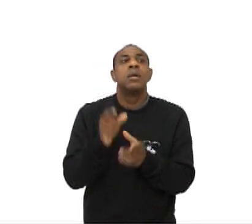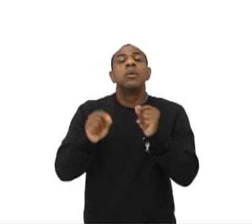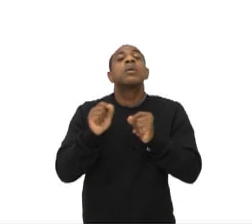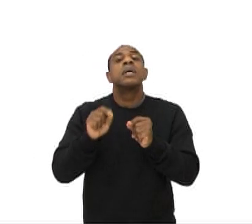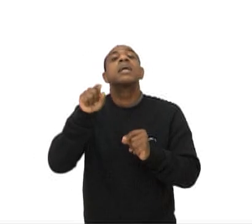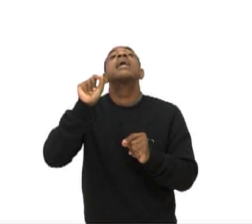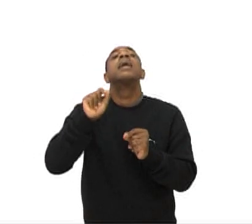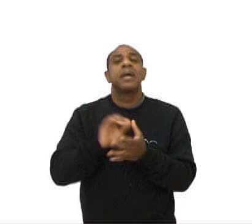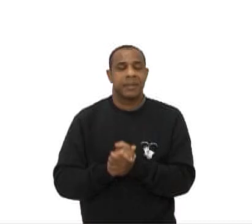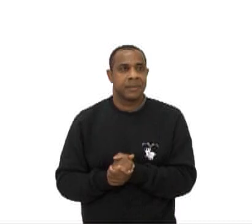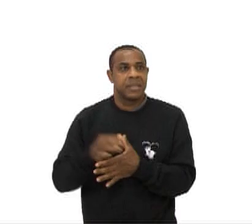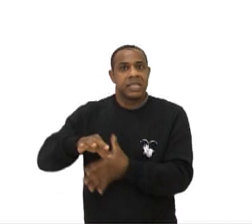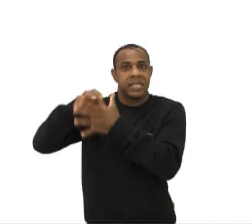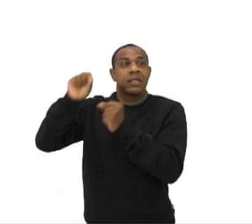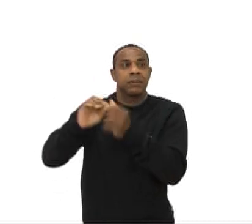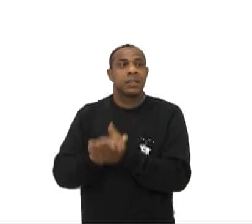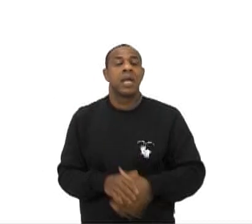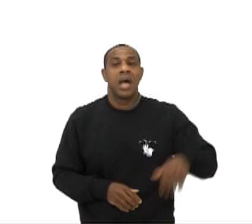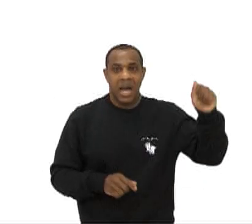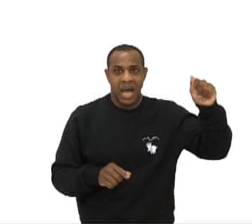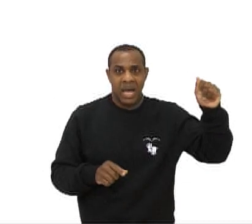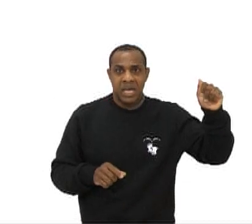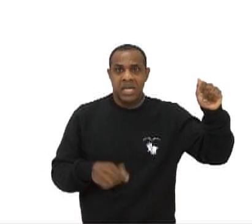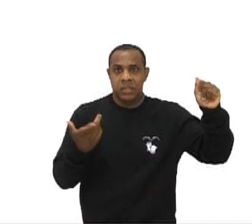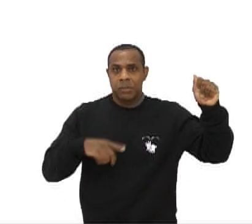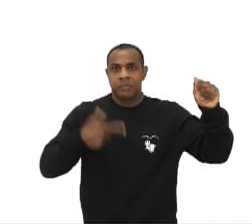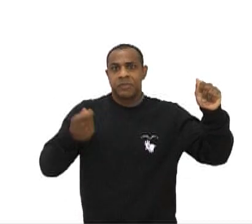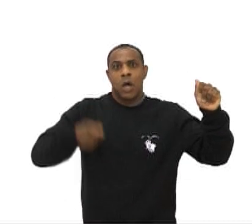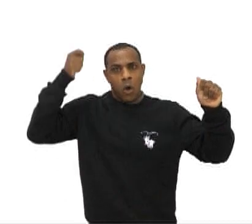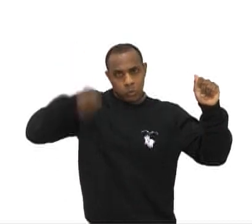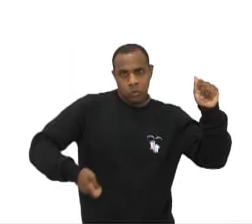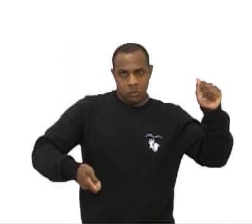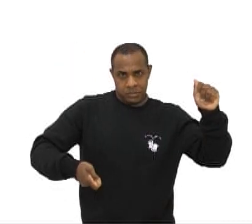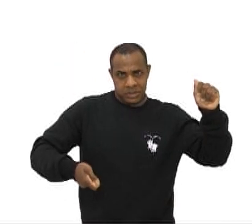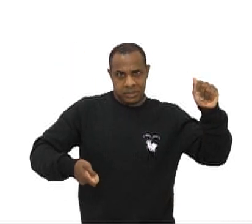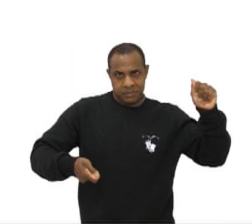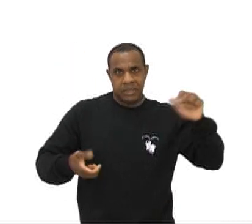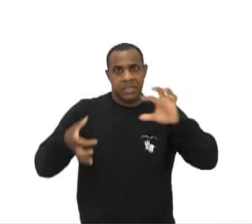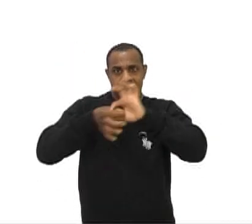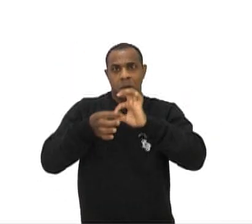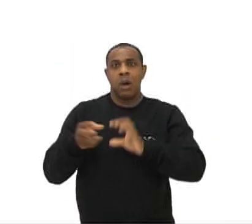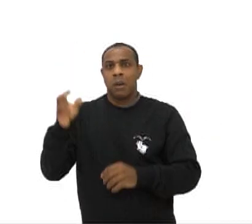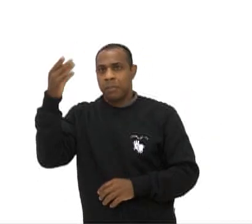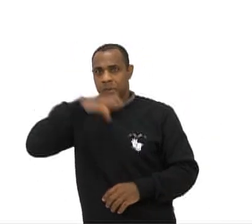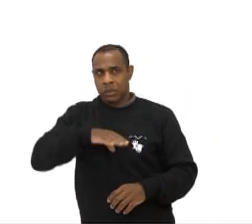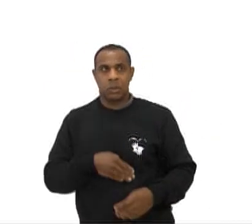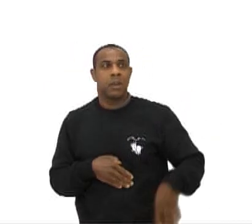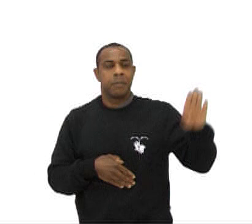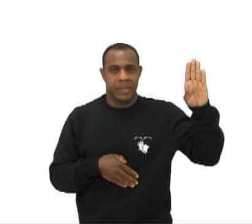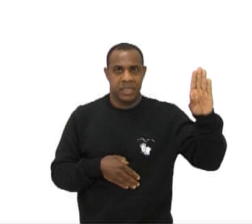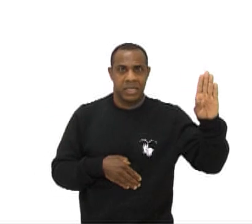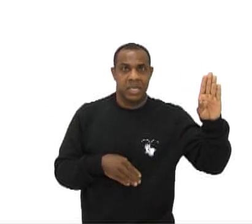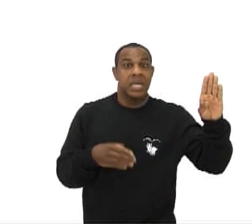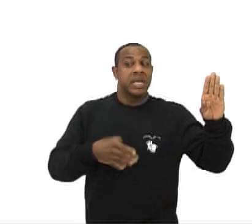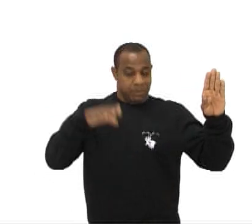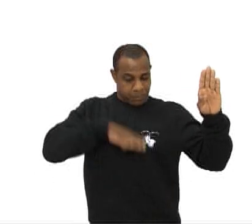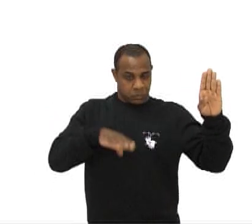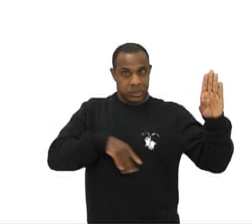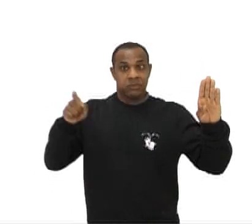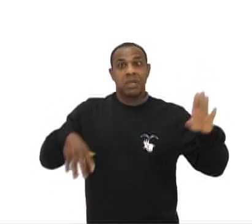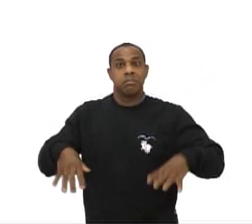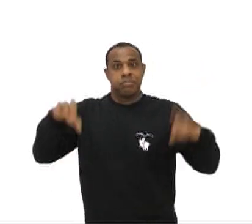era A, que o Brasil tivesse autonomia em relação a Portugal, B, que Portugal passasse a ser uma colônia